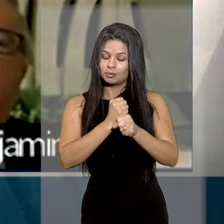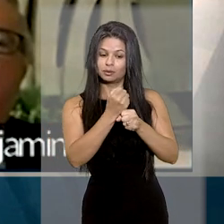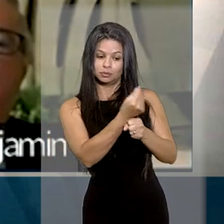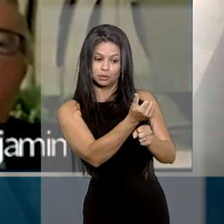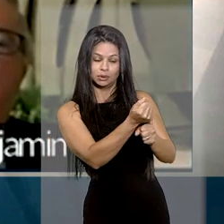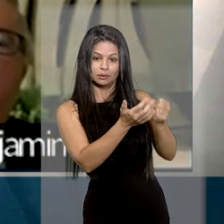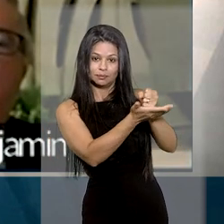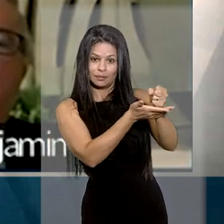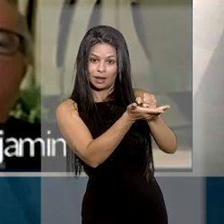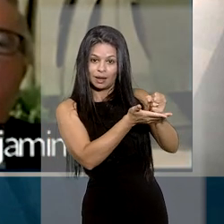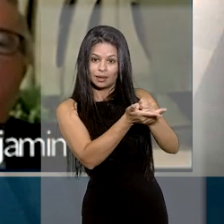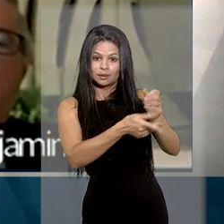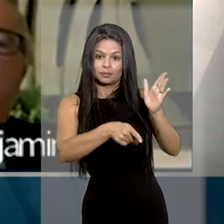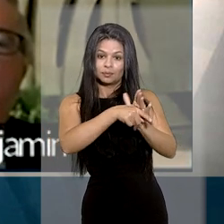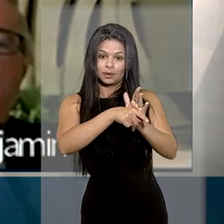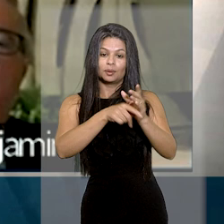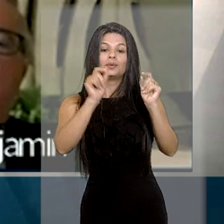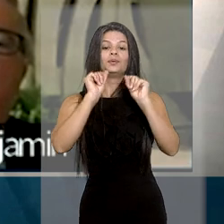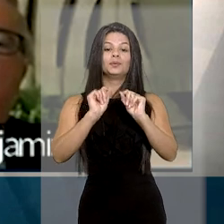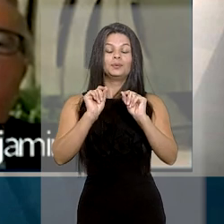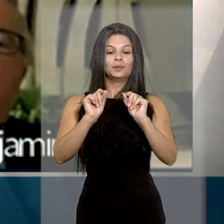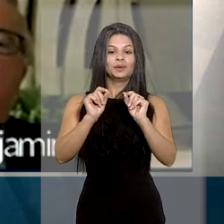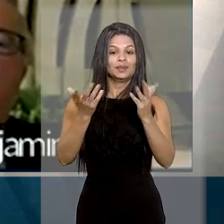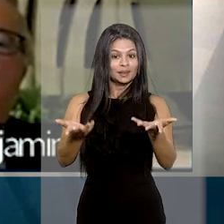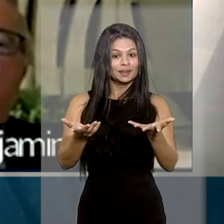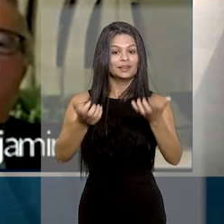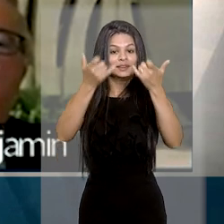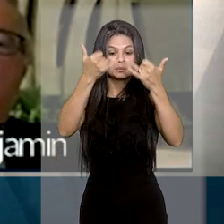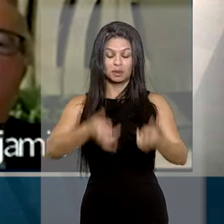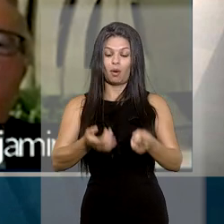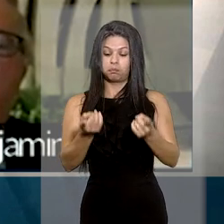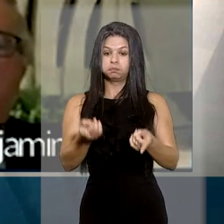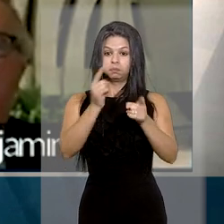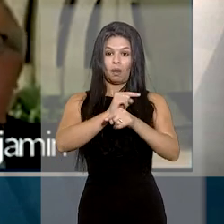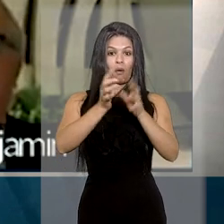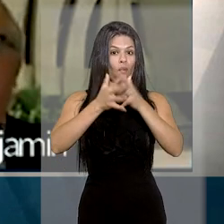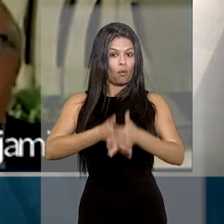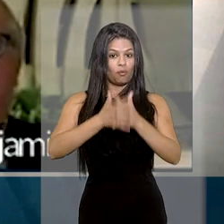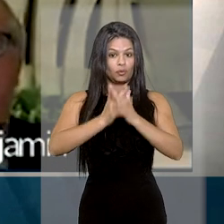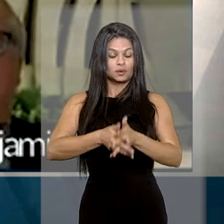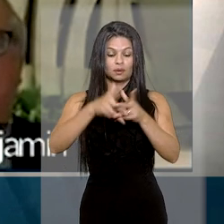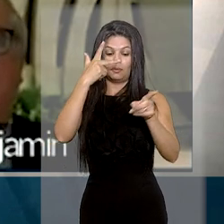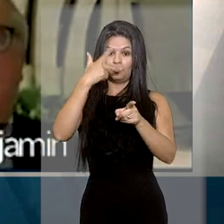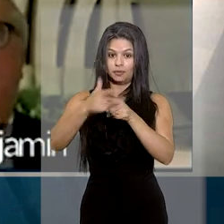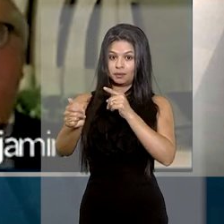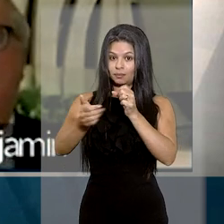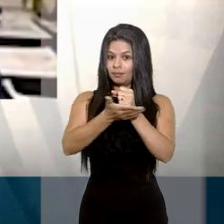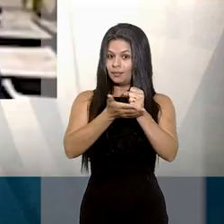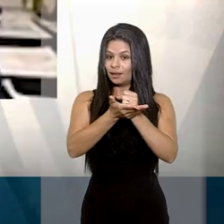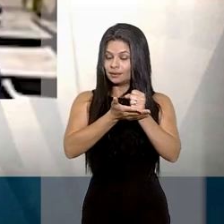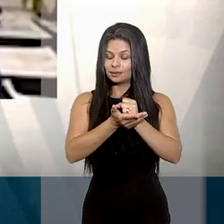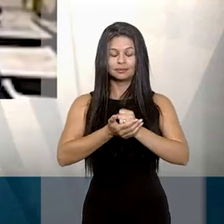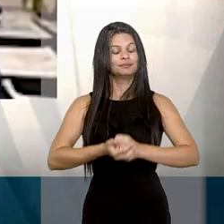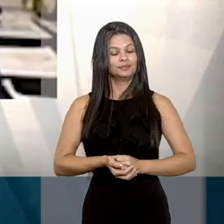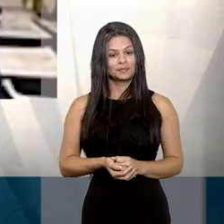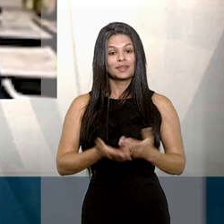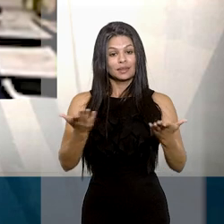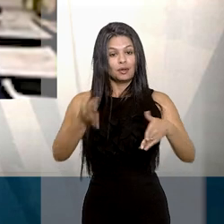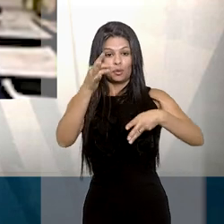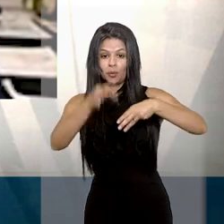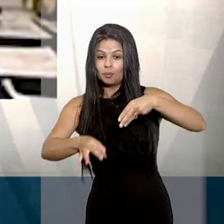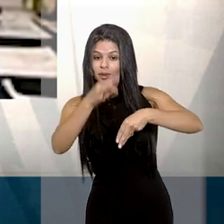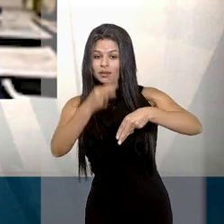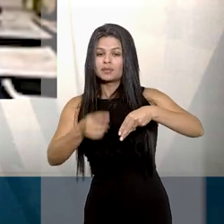com as vantagens permanentes relativas ao cargo não se confundindo com vencimento básico segundo